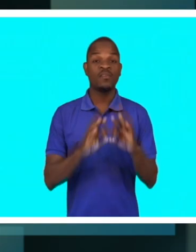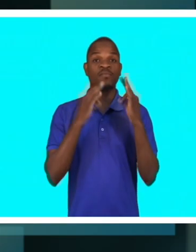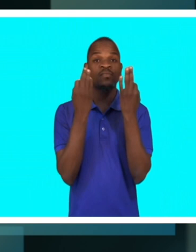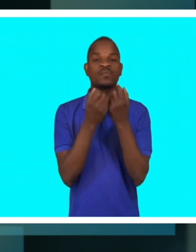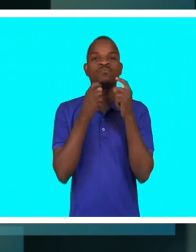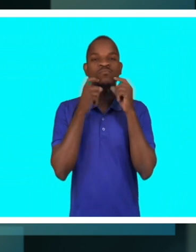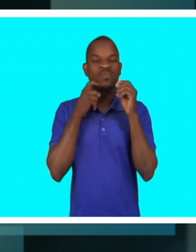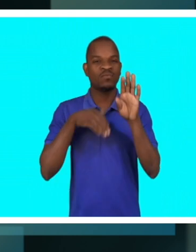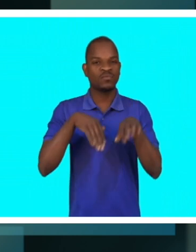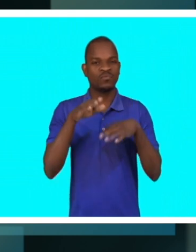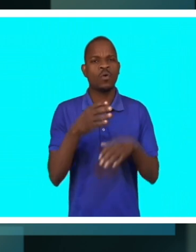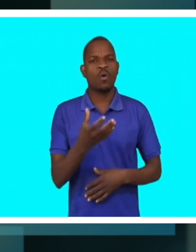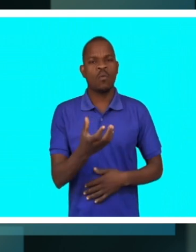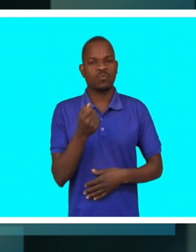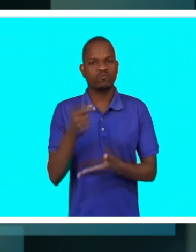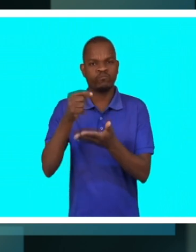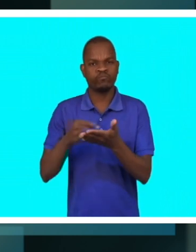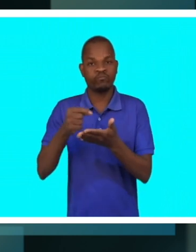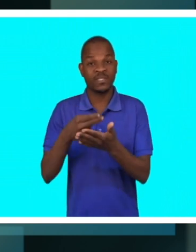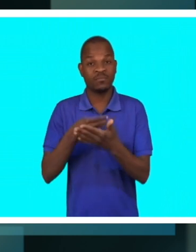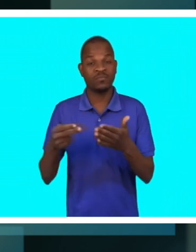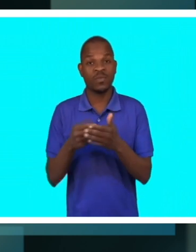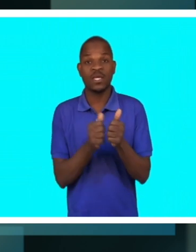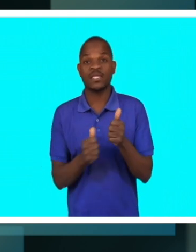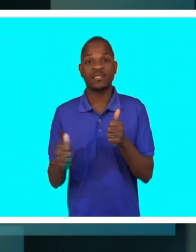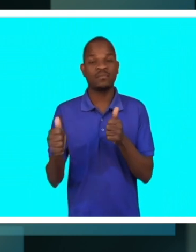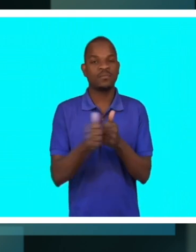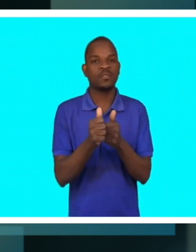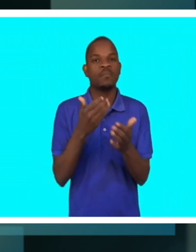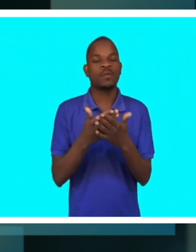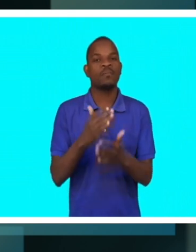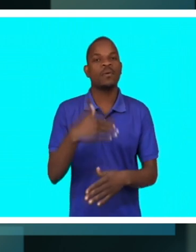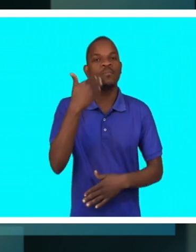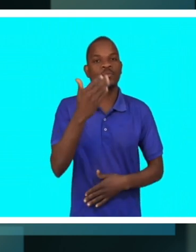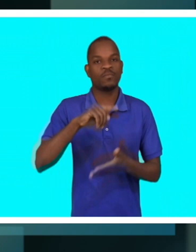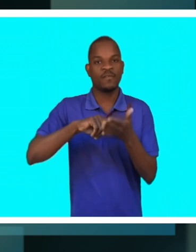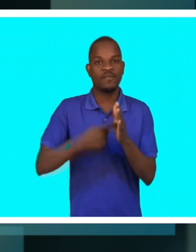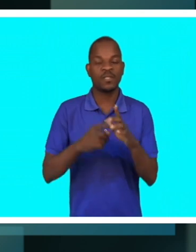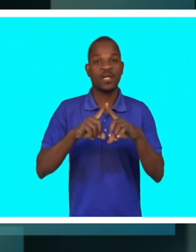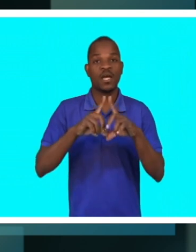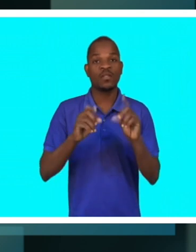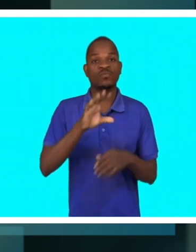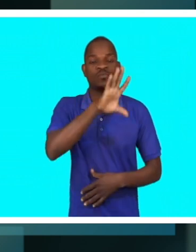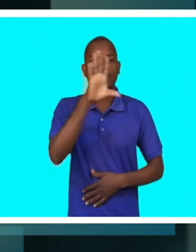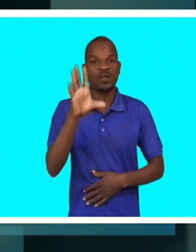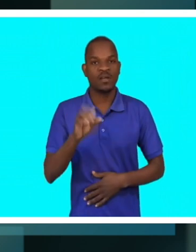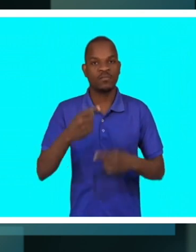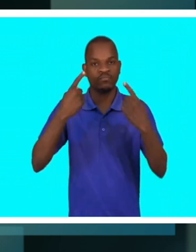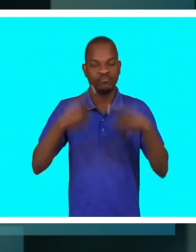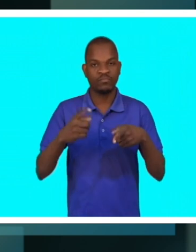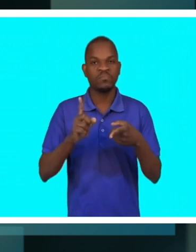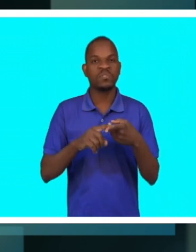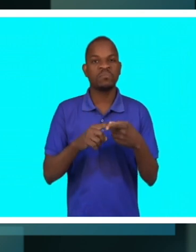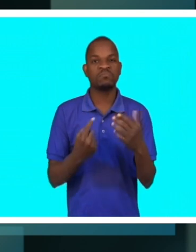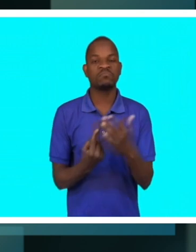A Federação Moçambicana de Futebol poderá inscrever representantes alternativos para a próxima edição das afro-taças.